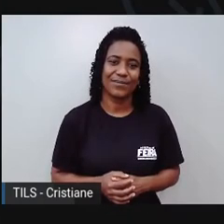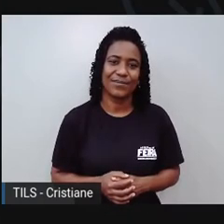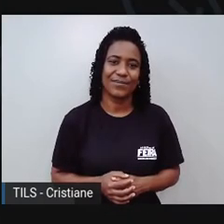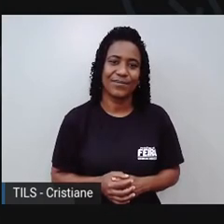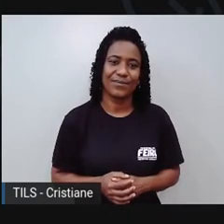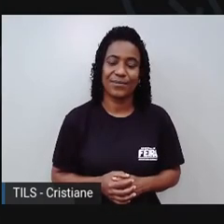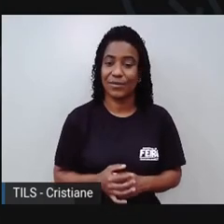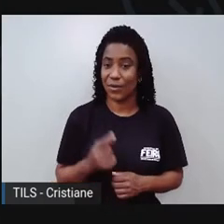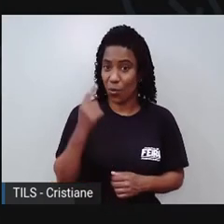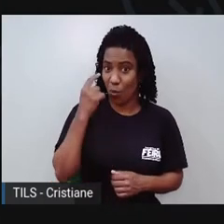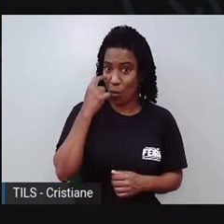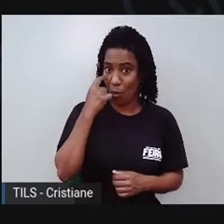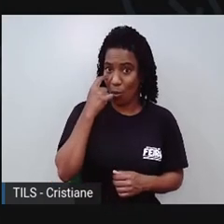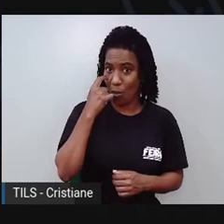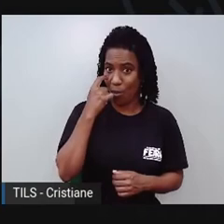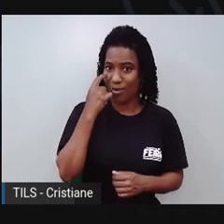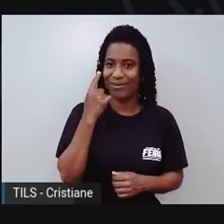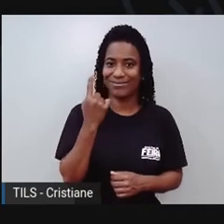E o outro olhinho.